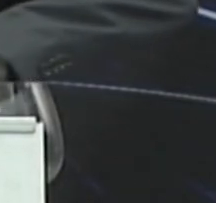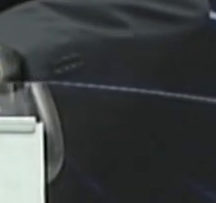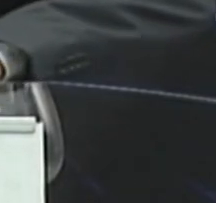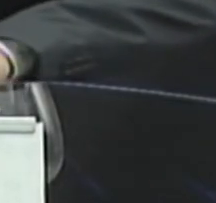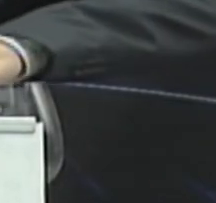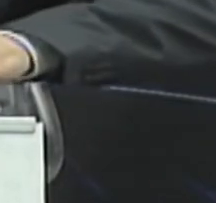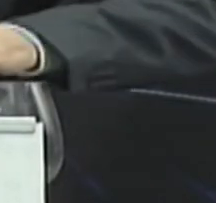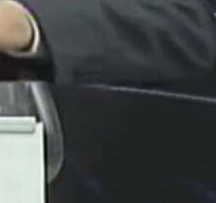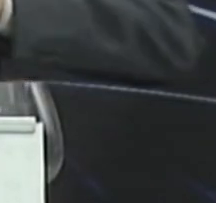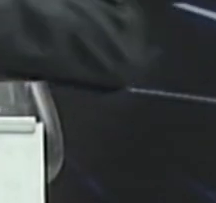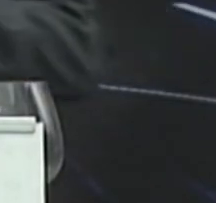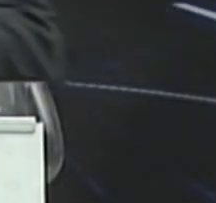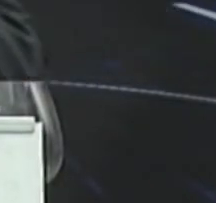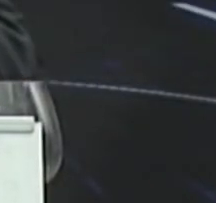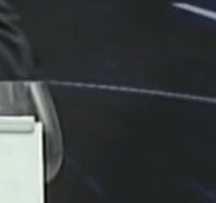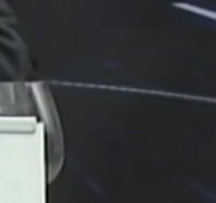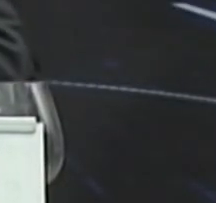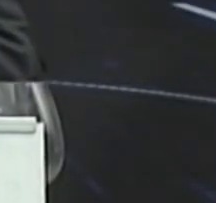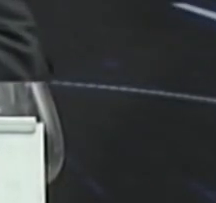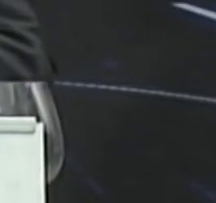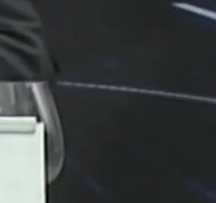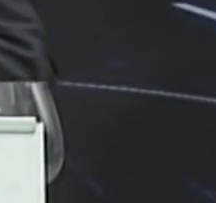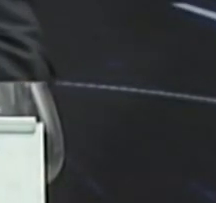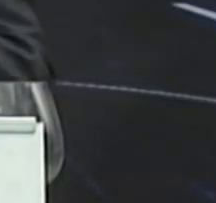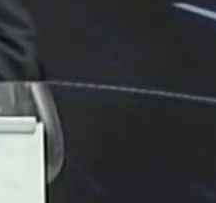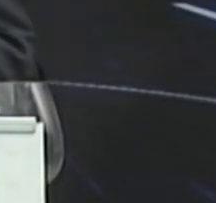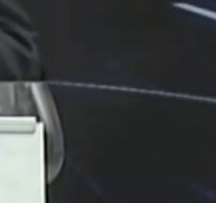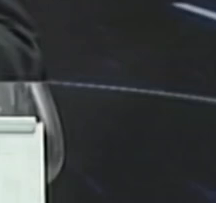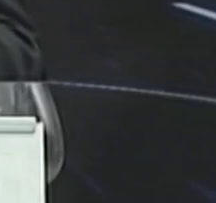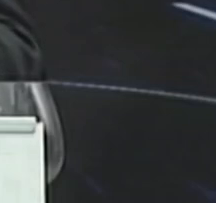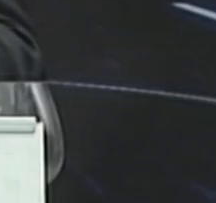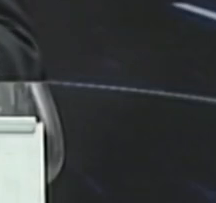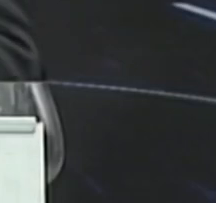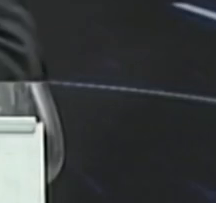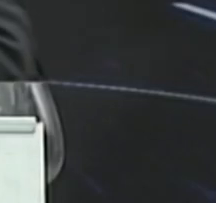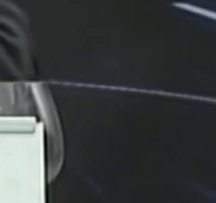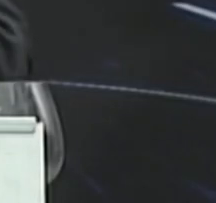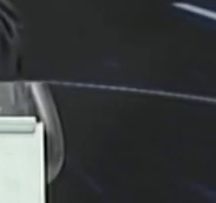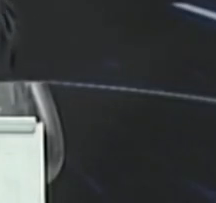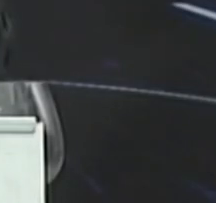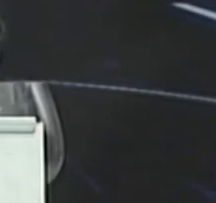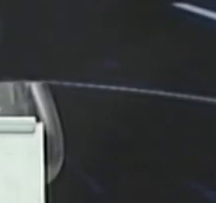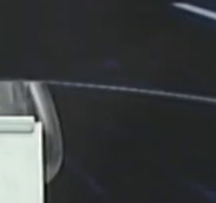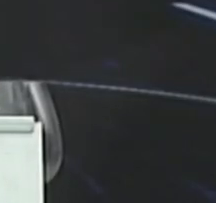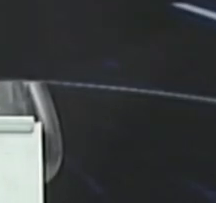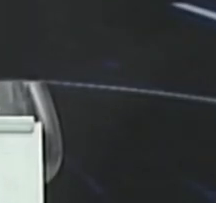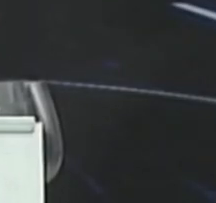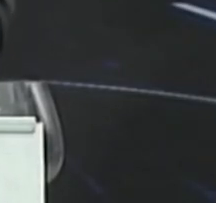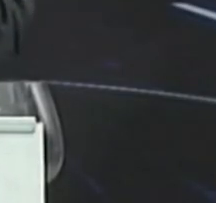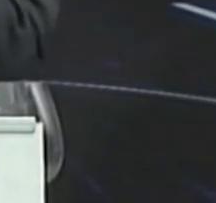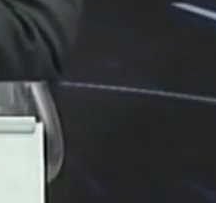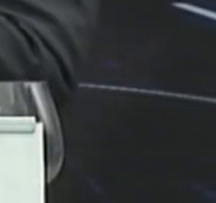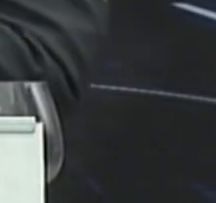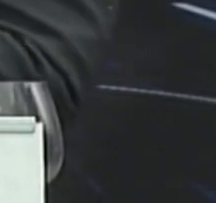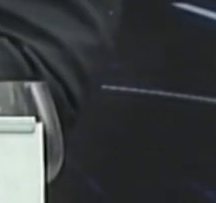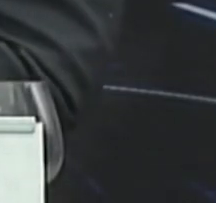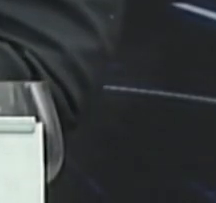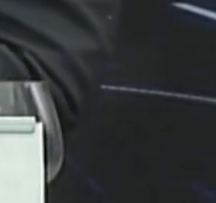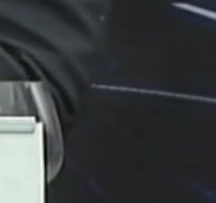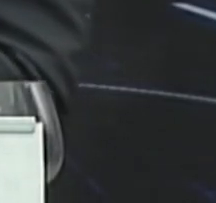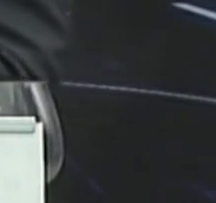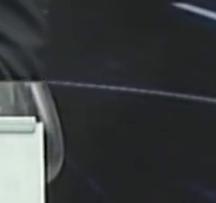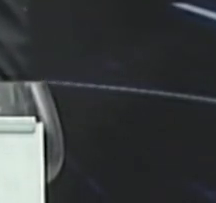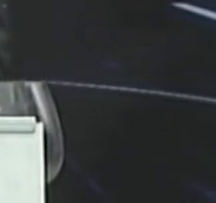que vai fazer a pergunta para o candidato juiz odilon por